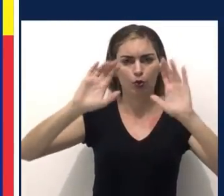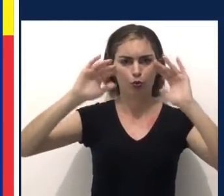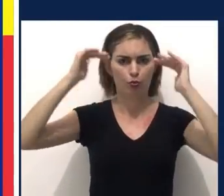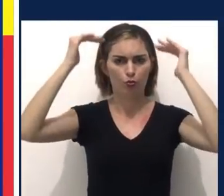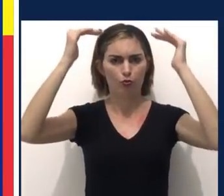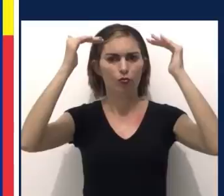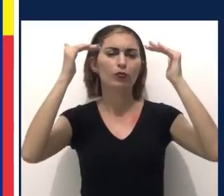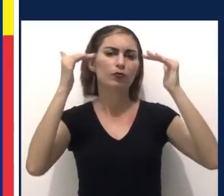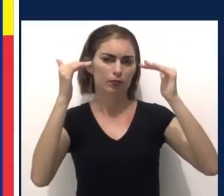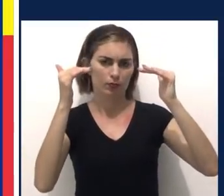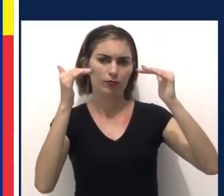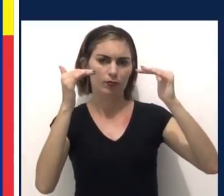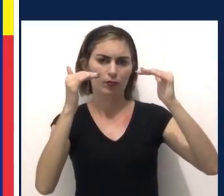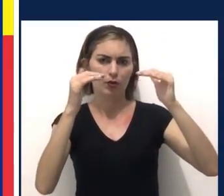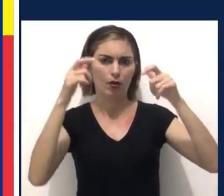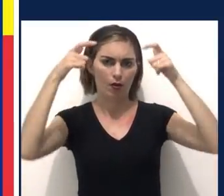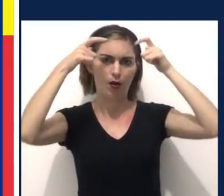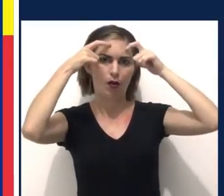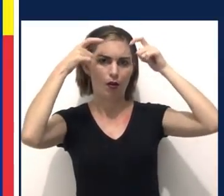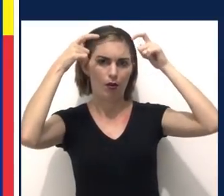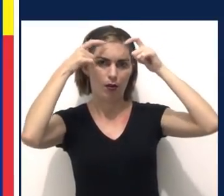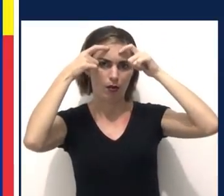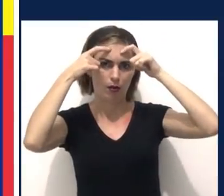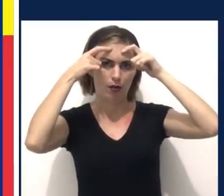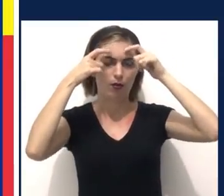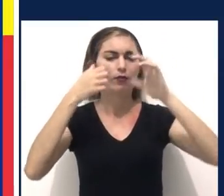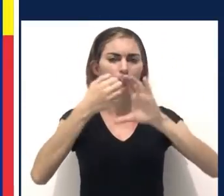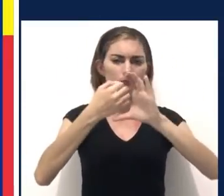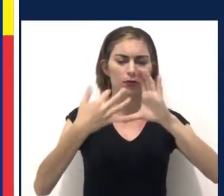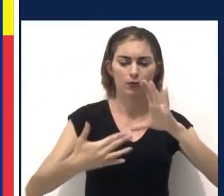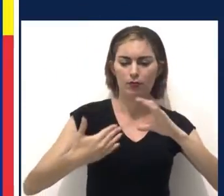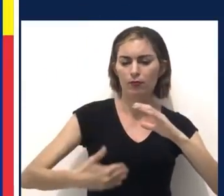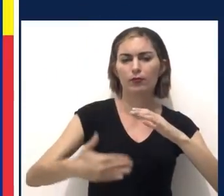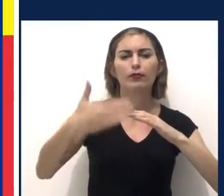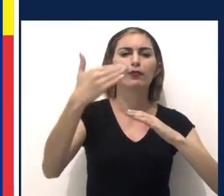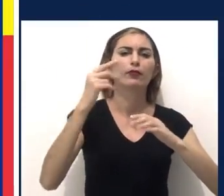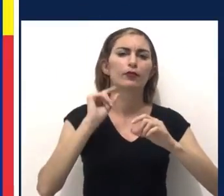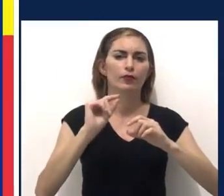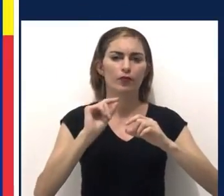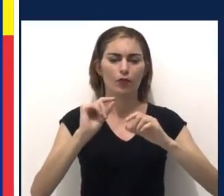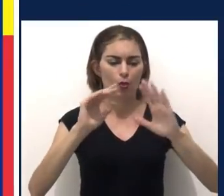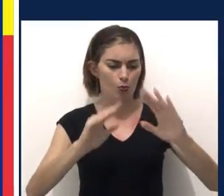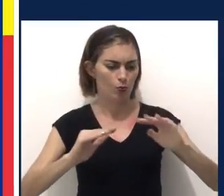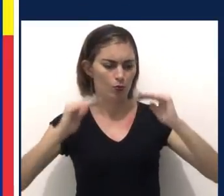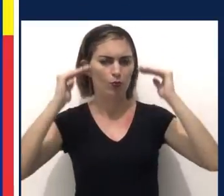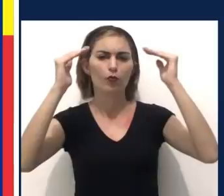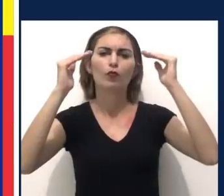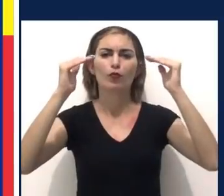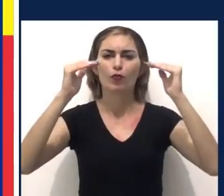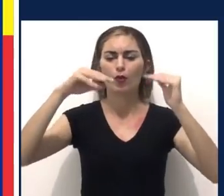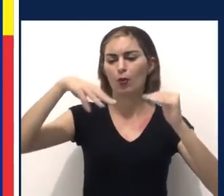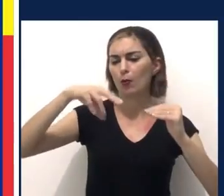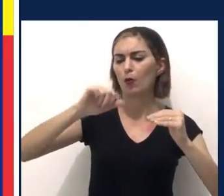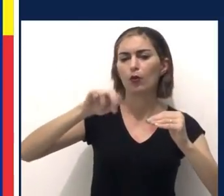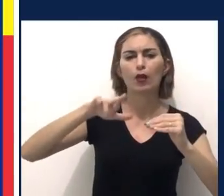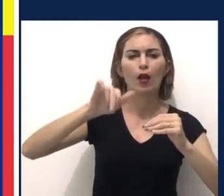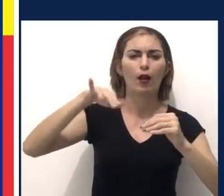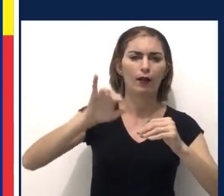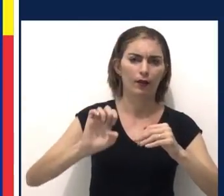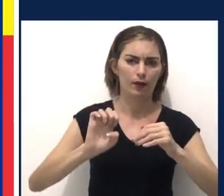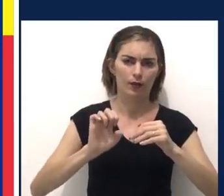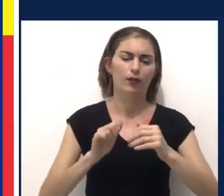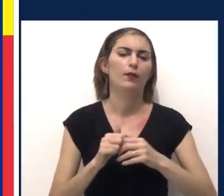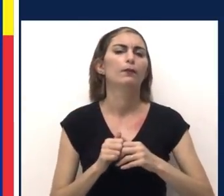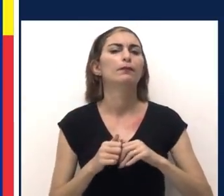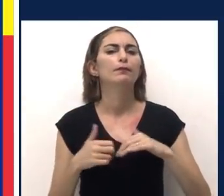Ou seja, ao poder, né, do rei, dando características do absolutismo à